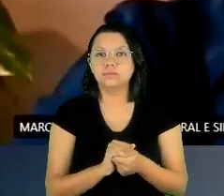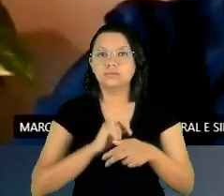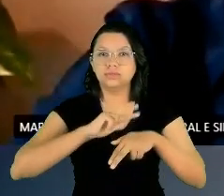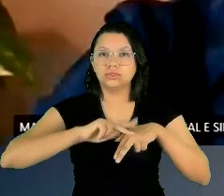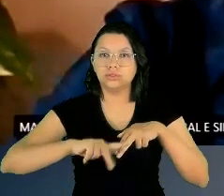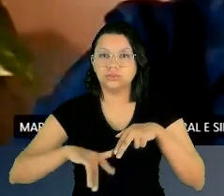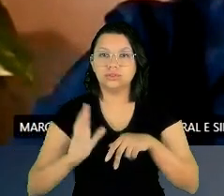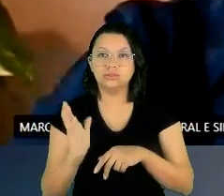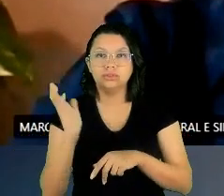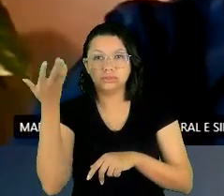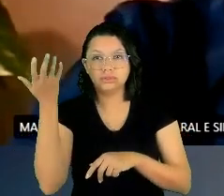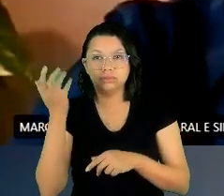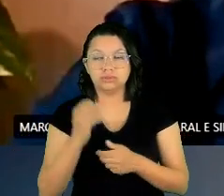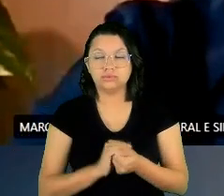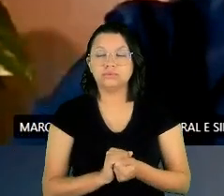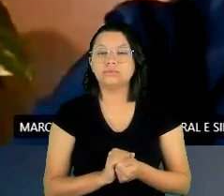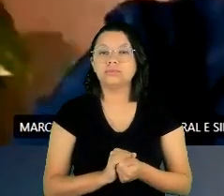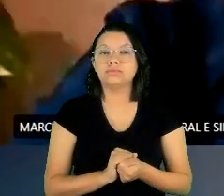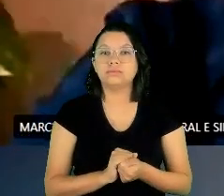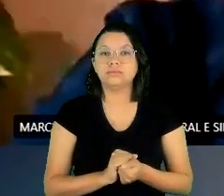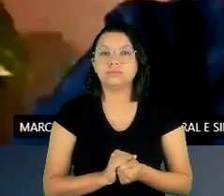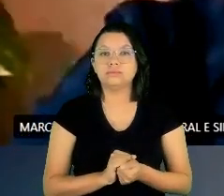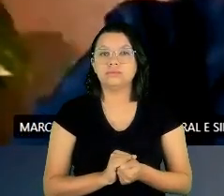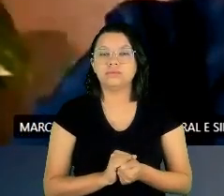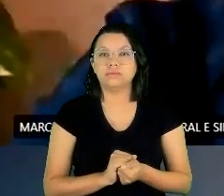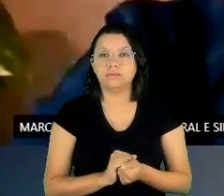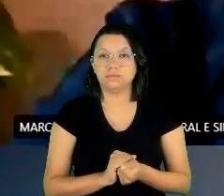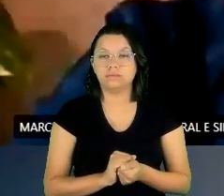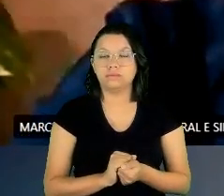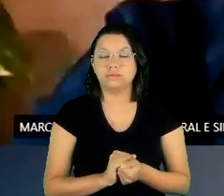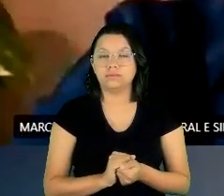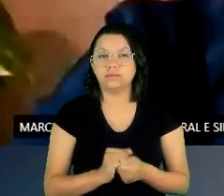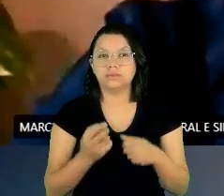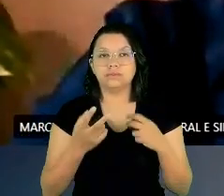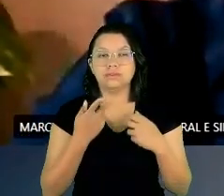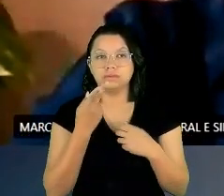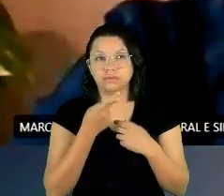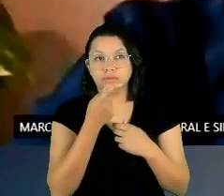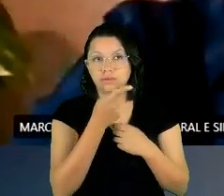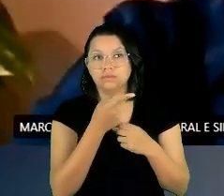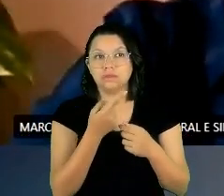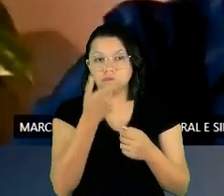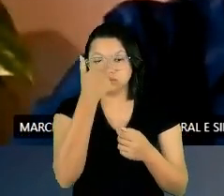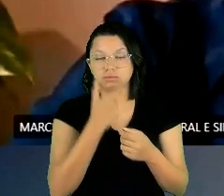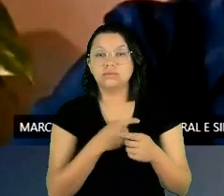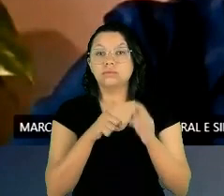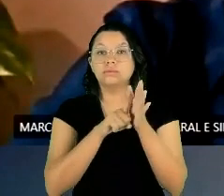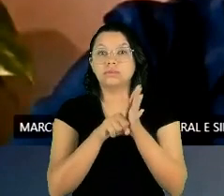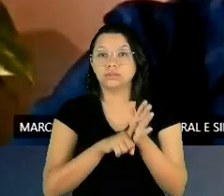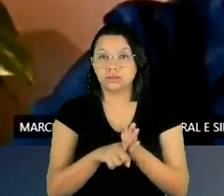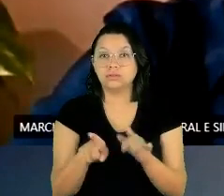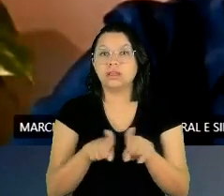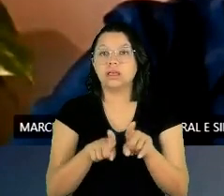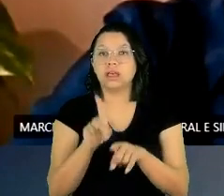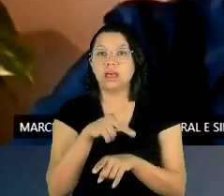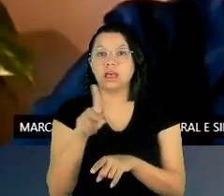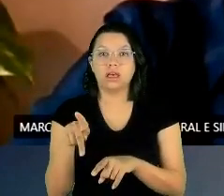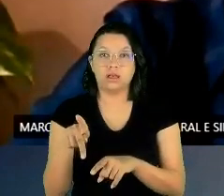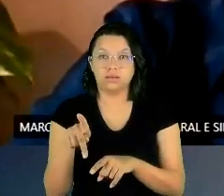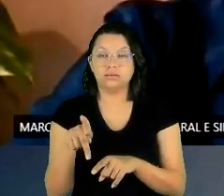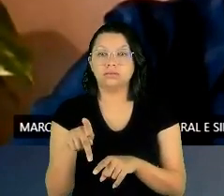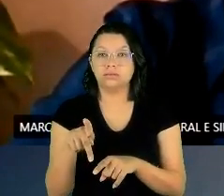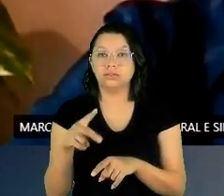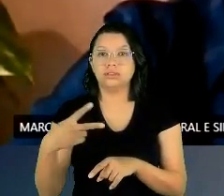da questão de gênero e tomada de decisão. Como a doutora falou, né? Sou pesquisadora e